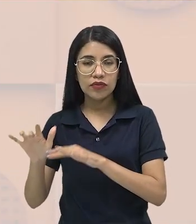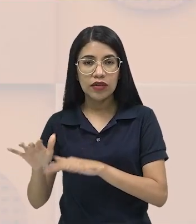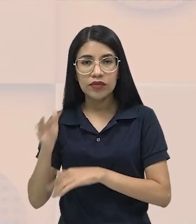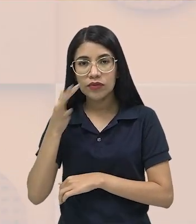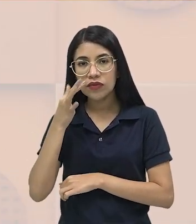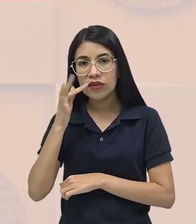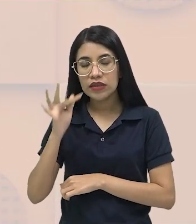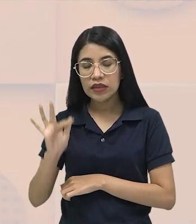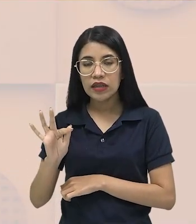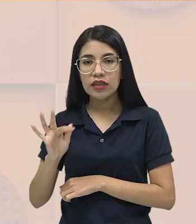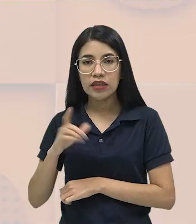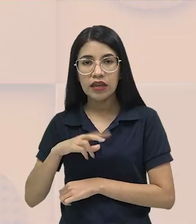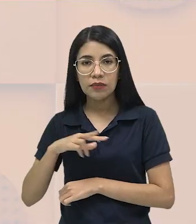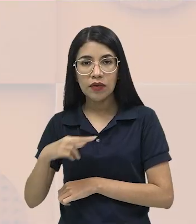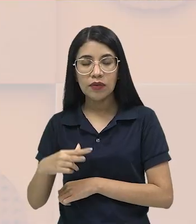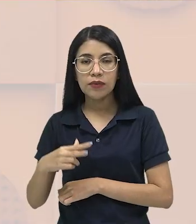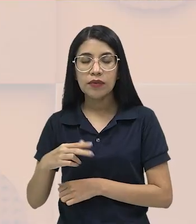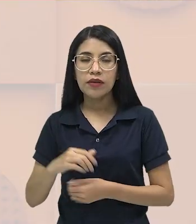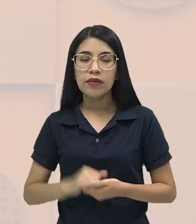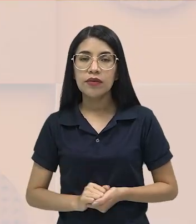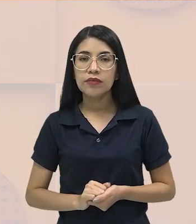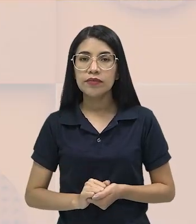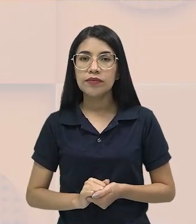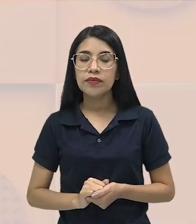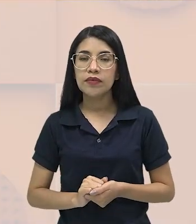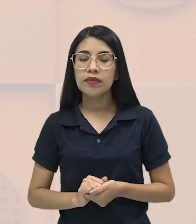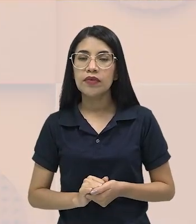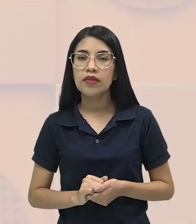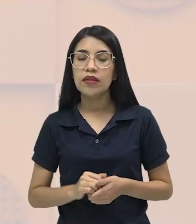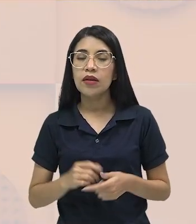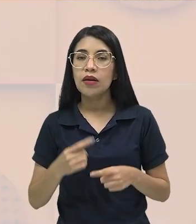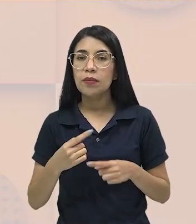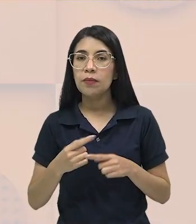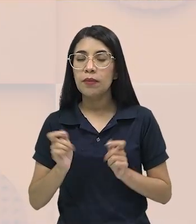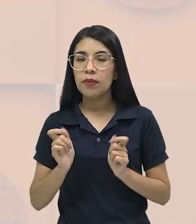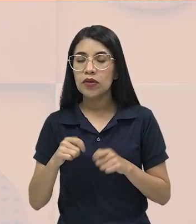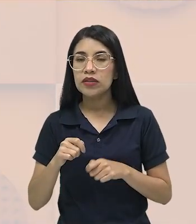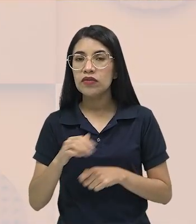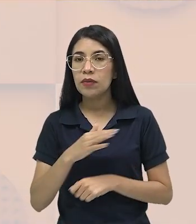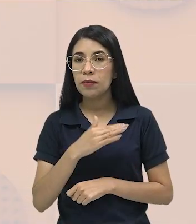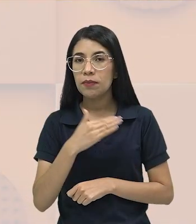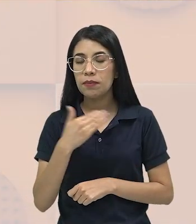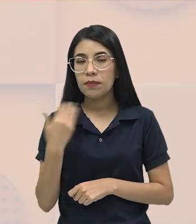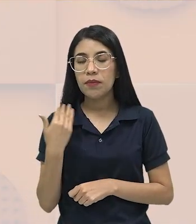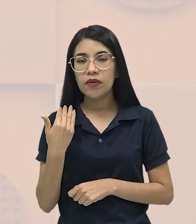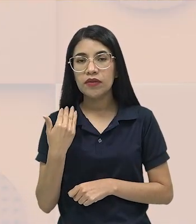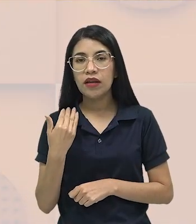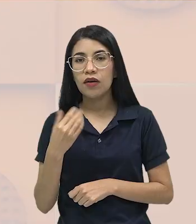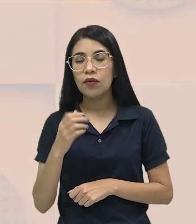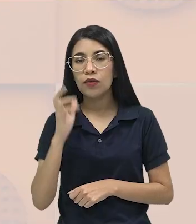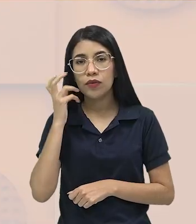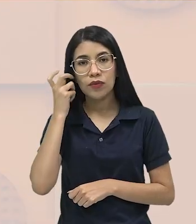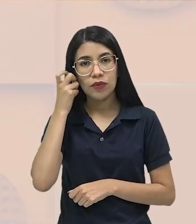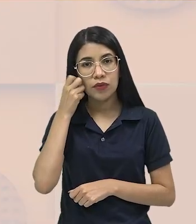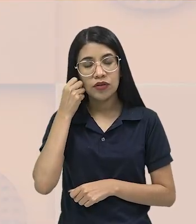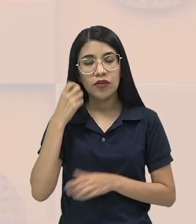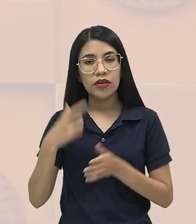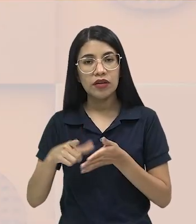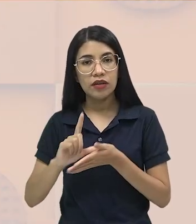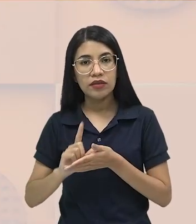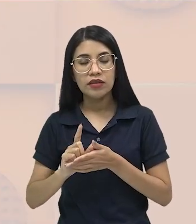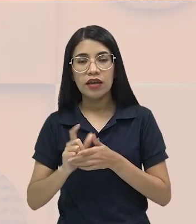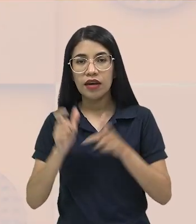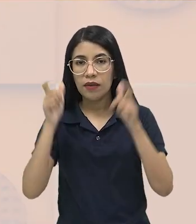franceses, a mando de Napoleão, para quê? Para decapitar a cabeça do Dom João, que ainda era príncipe regente